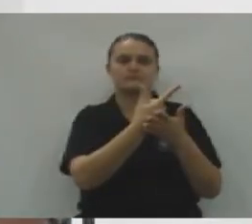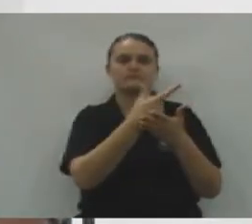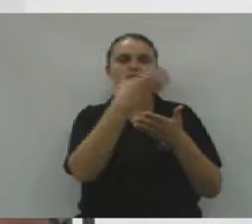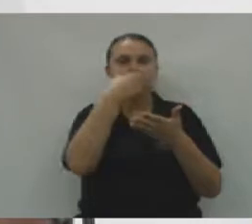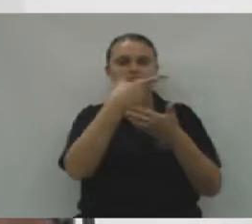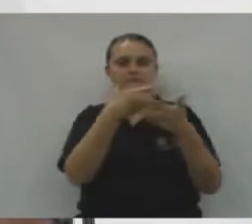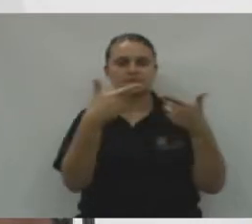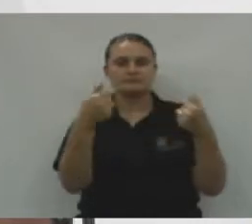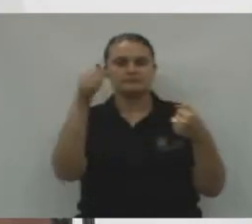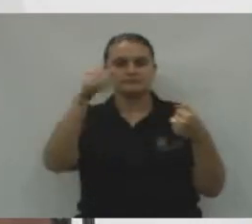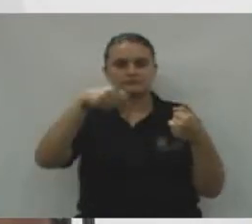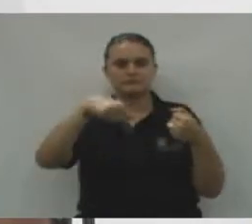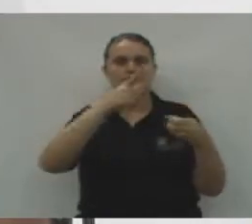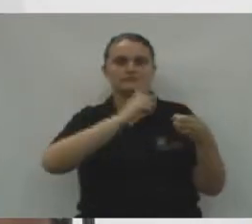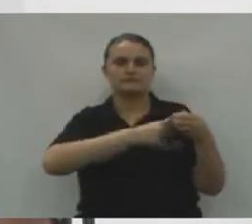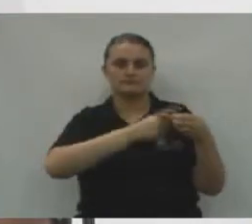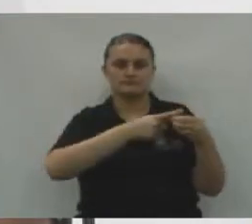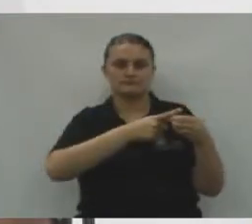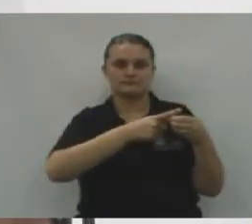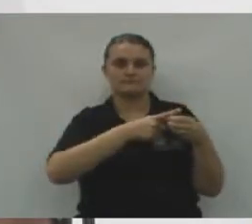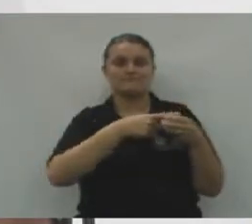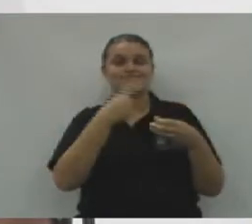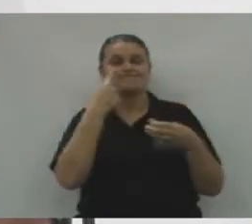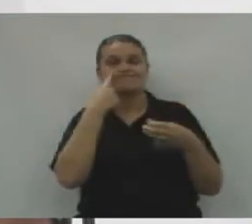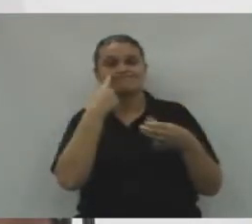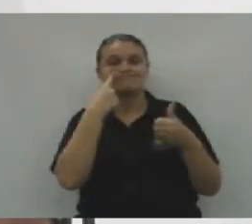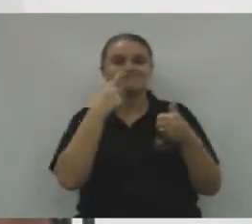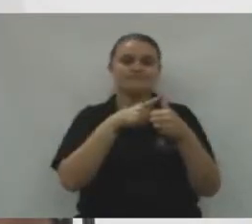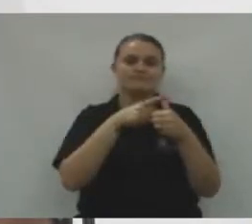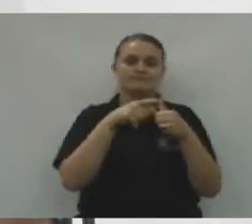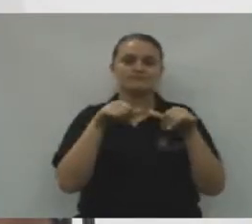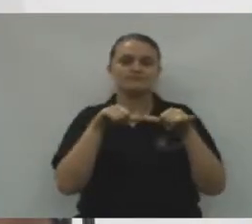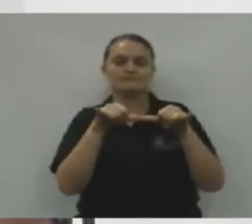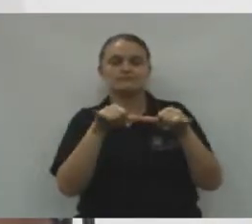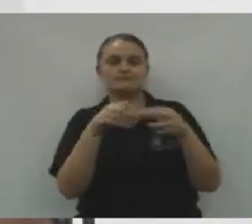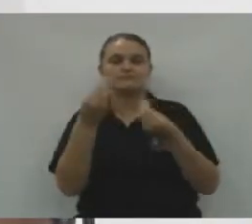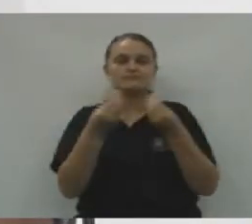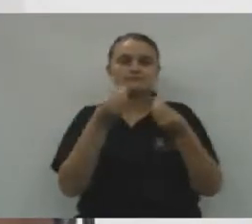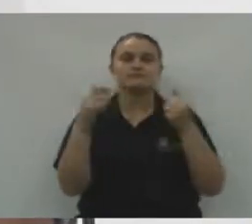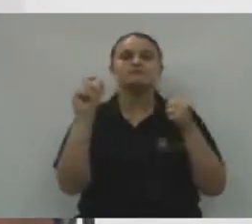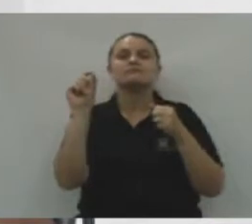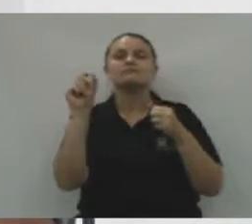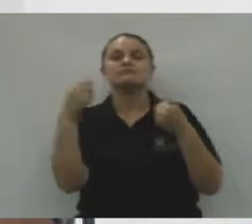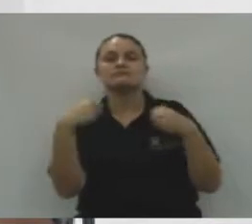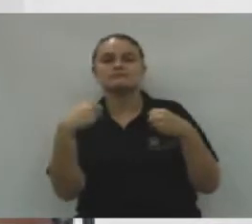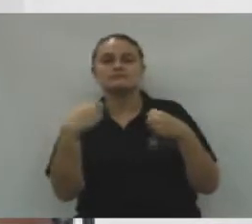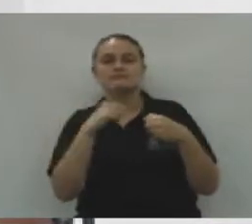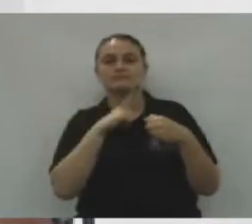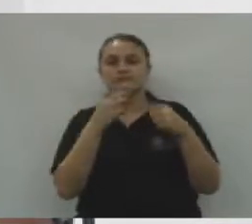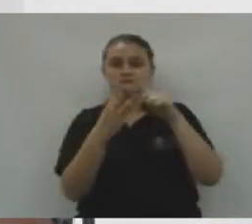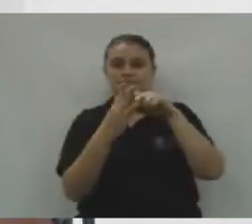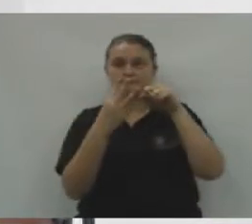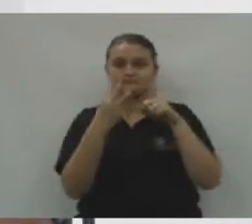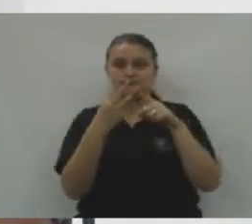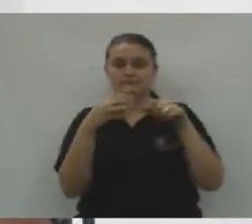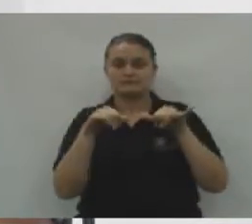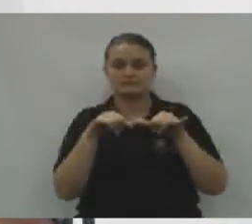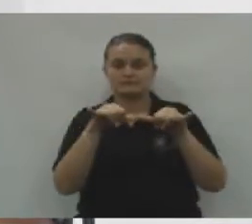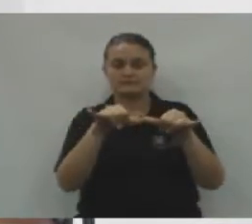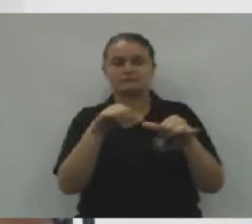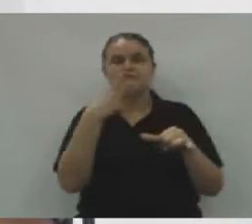agricultores. A demanda de cada mercado, como eu falei anteriormente, temos 3 supermercados que